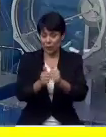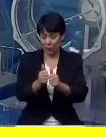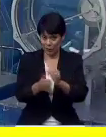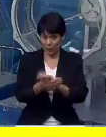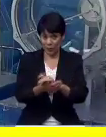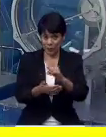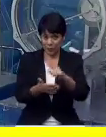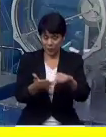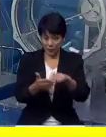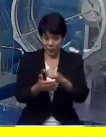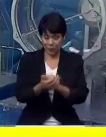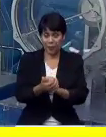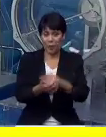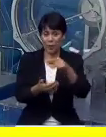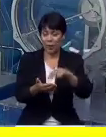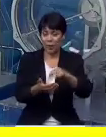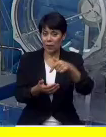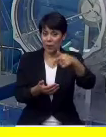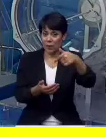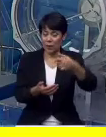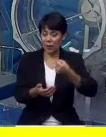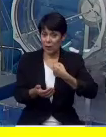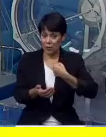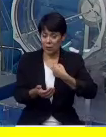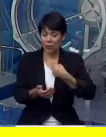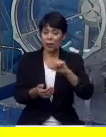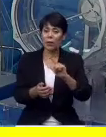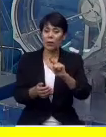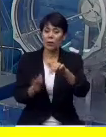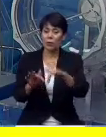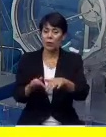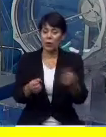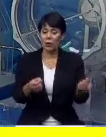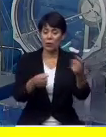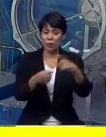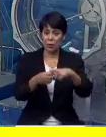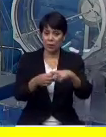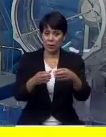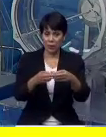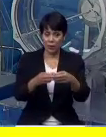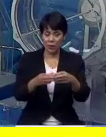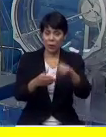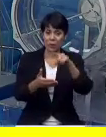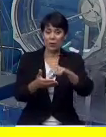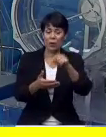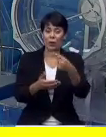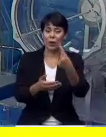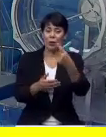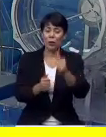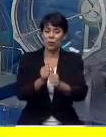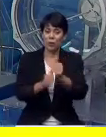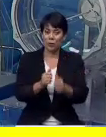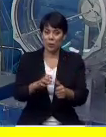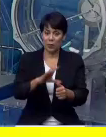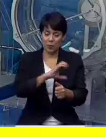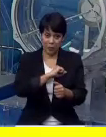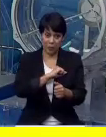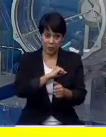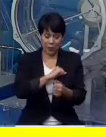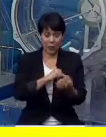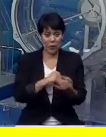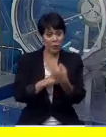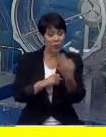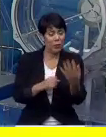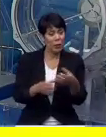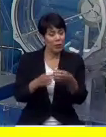Mania. Serão sorteadas 7 dezenas e logo após o globo será reabastecido para o sorteio do time do coração, que possui o mesmo universo